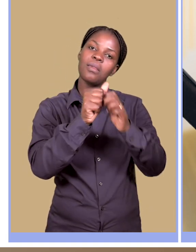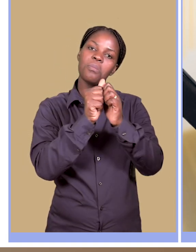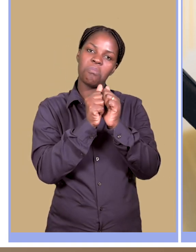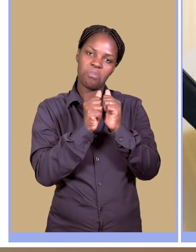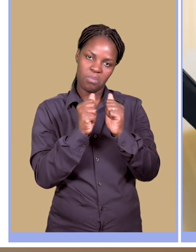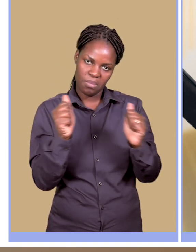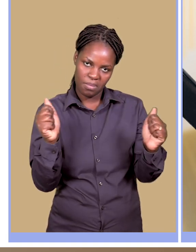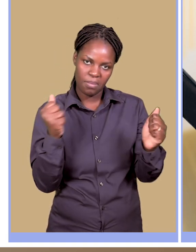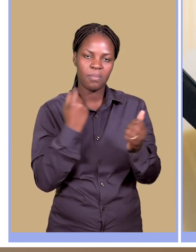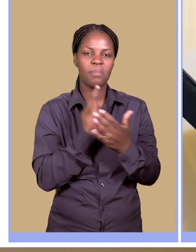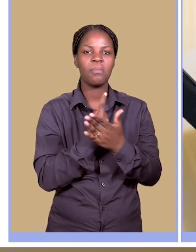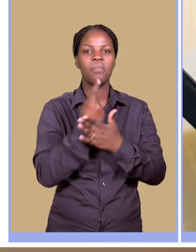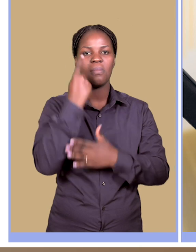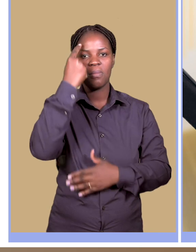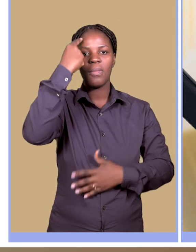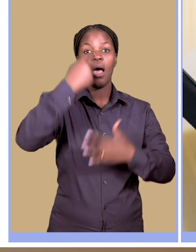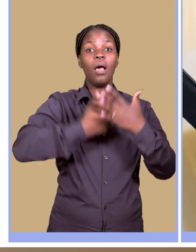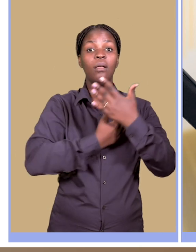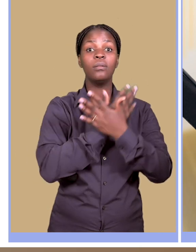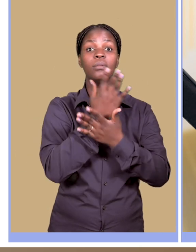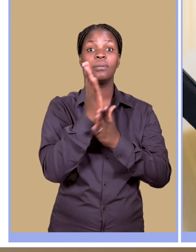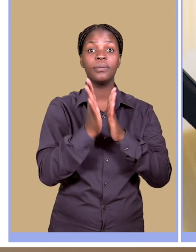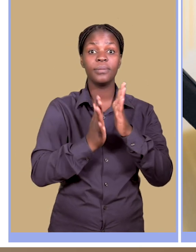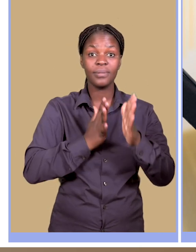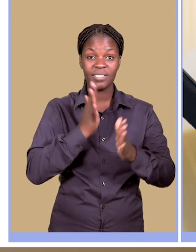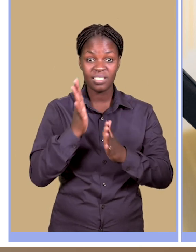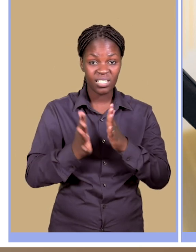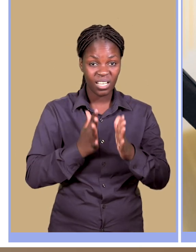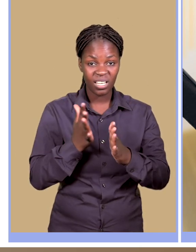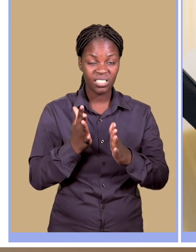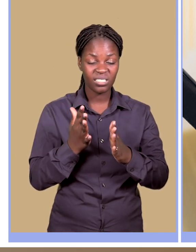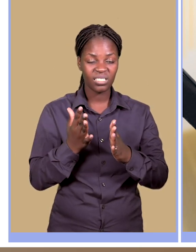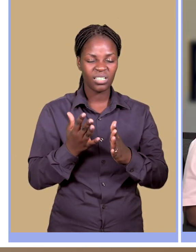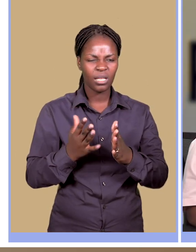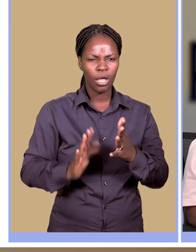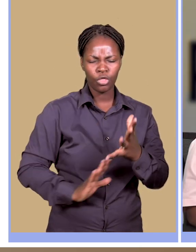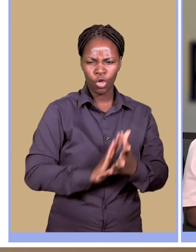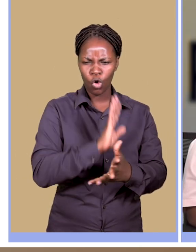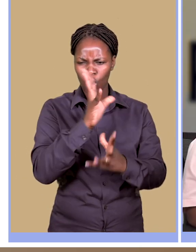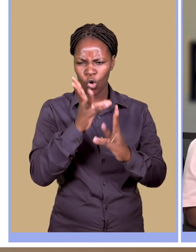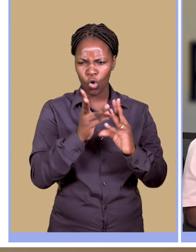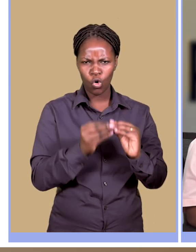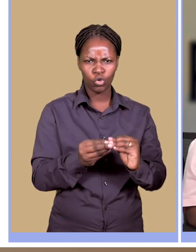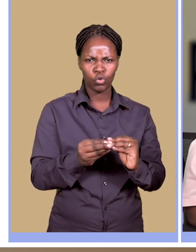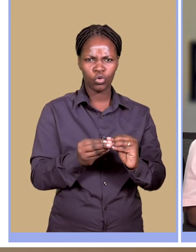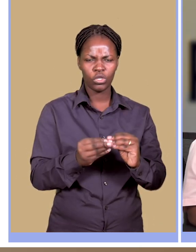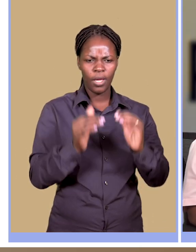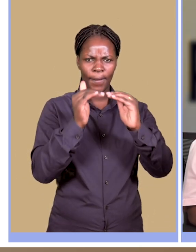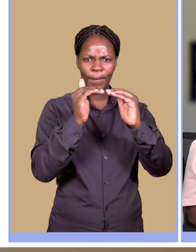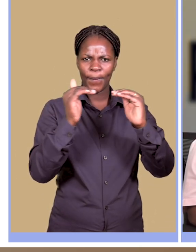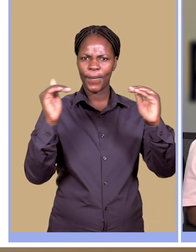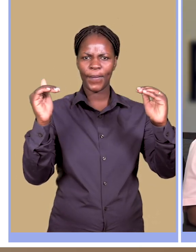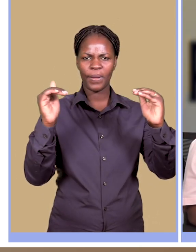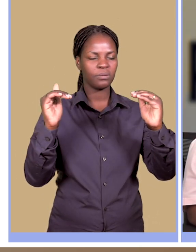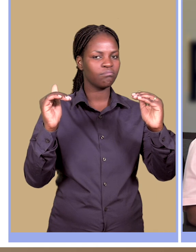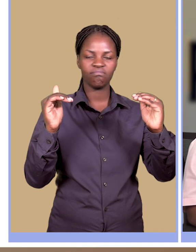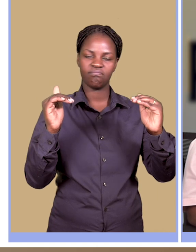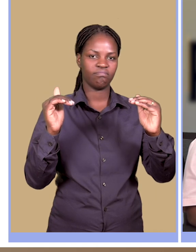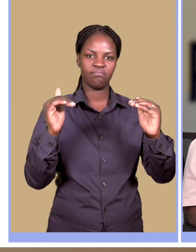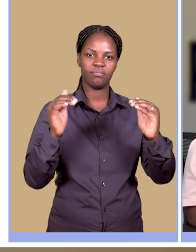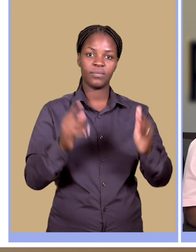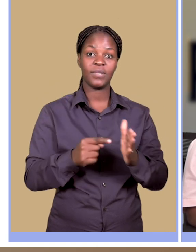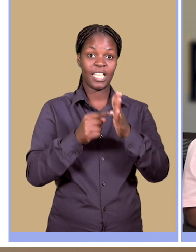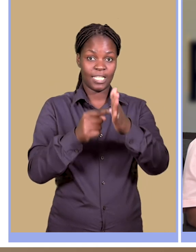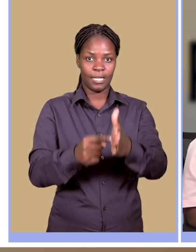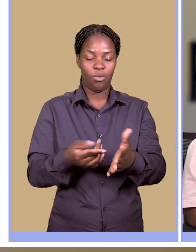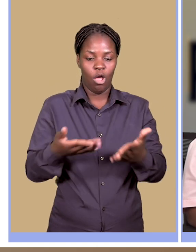ainda assim, é importante lembrar também que a língua de sinais também é uma língua elitizada ainda. Não é? Se nós queremos um intérprete... Esta conversa que estamos a